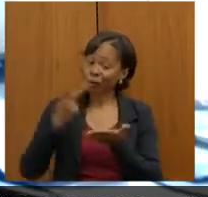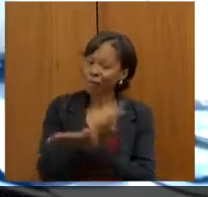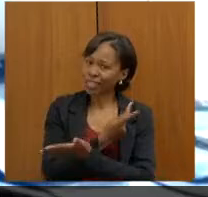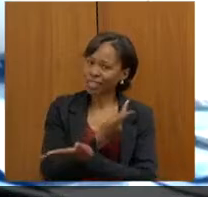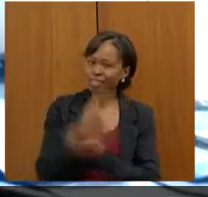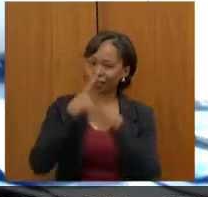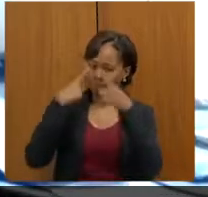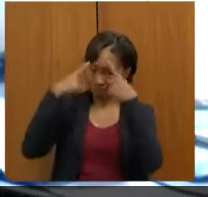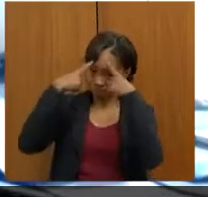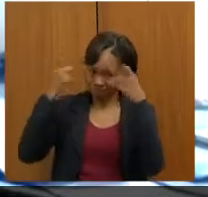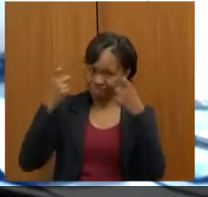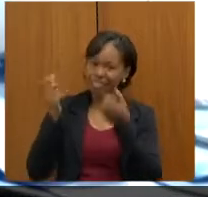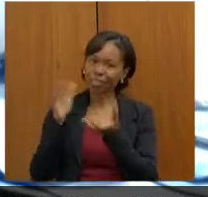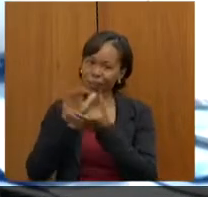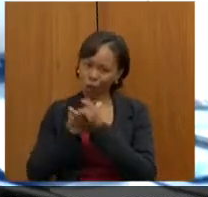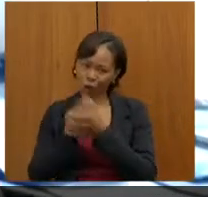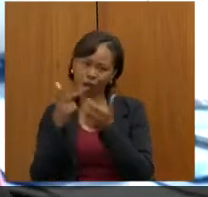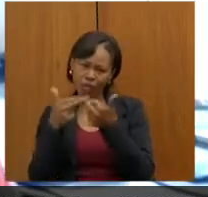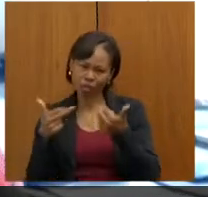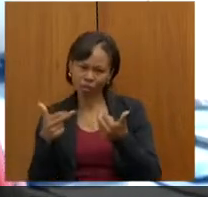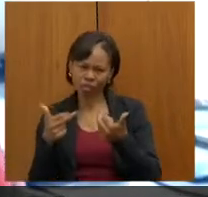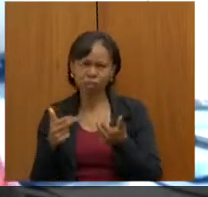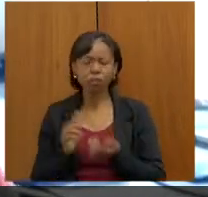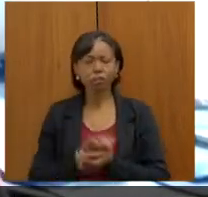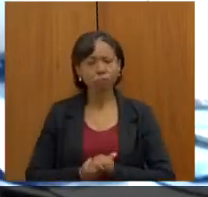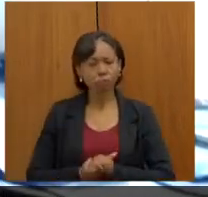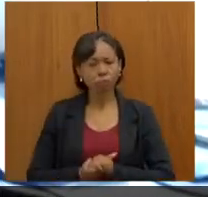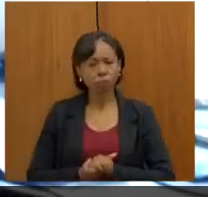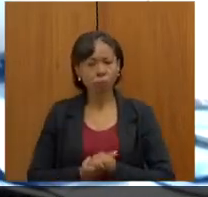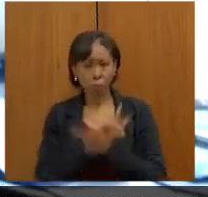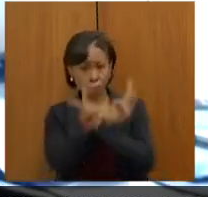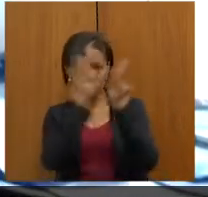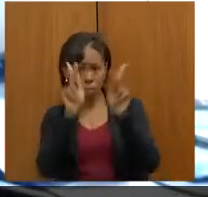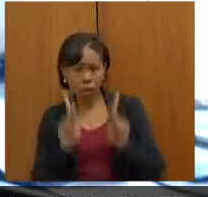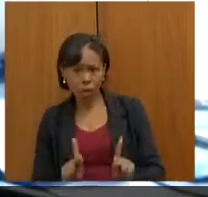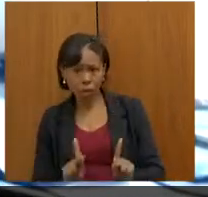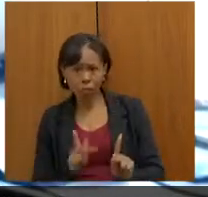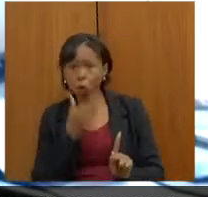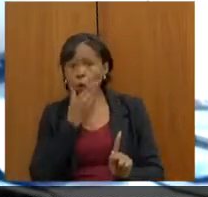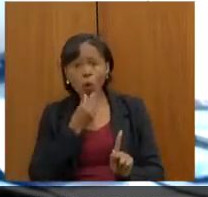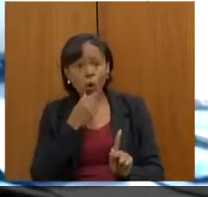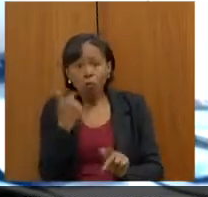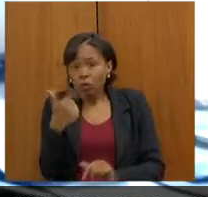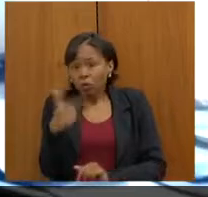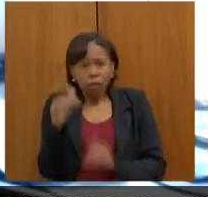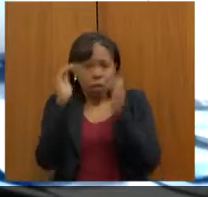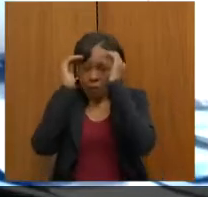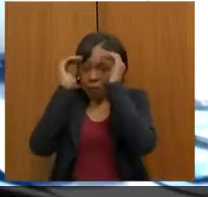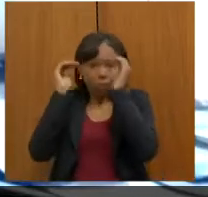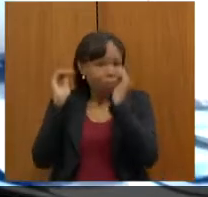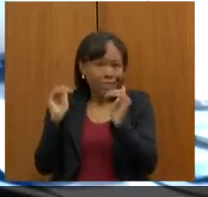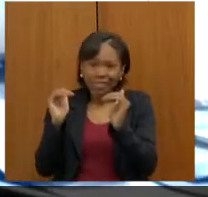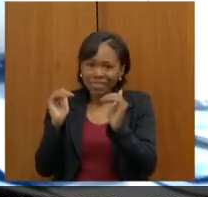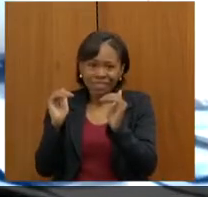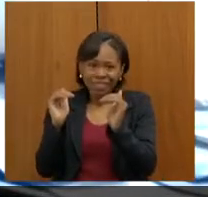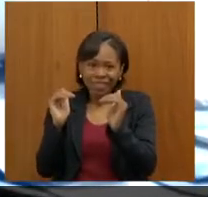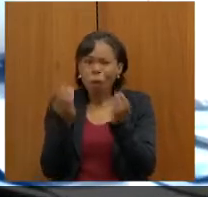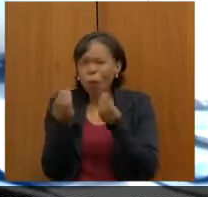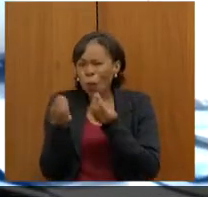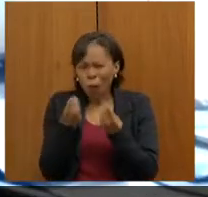conjugal símbolo de paz os homens não estão respeitando a mulher imagine fazer